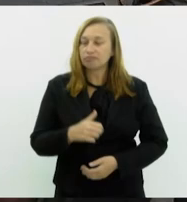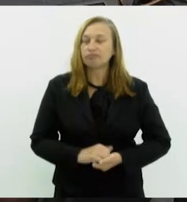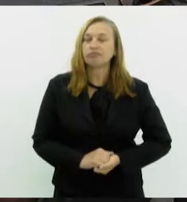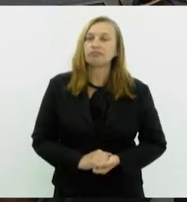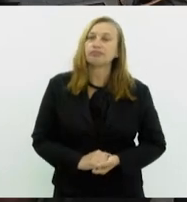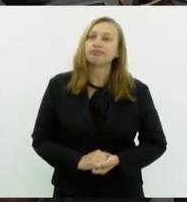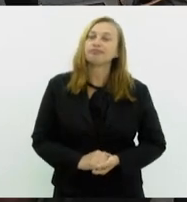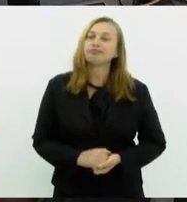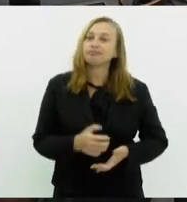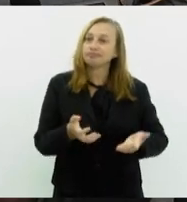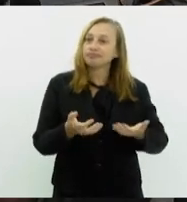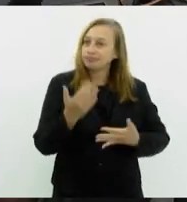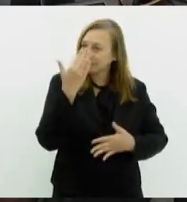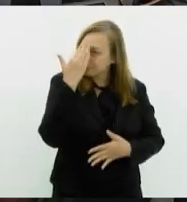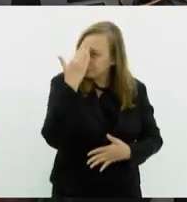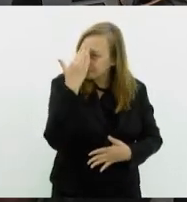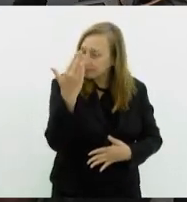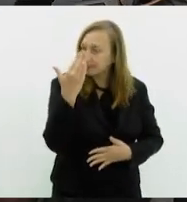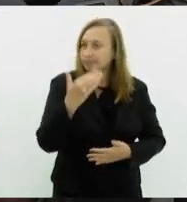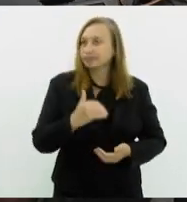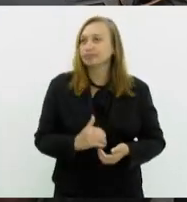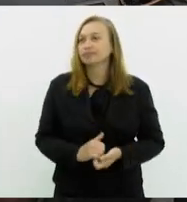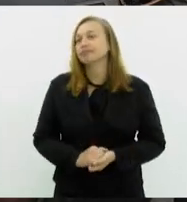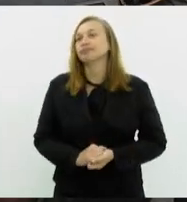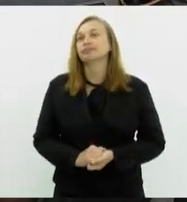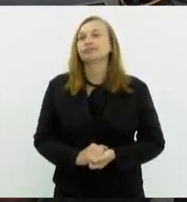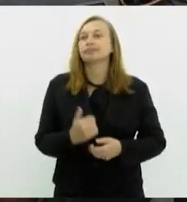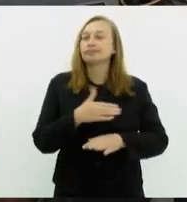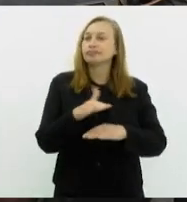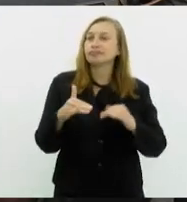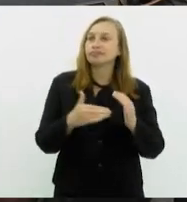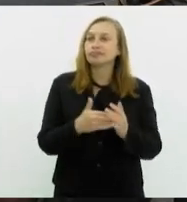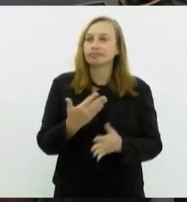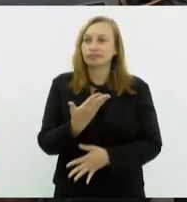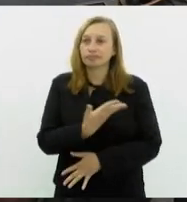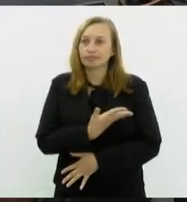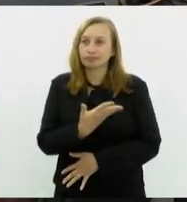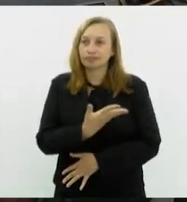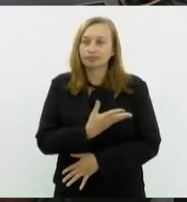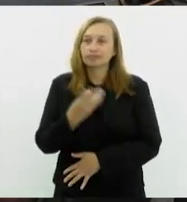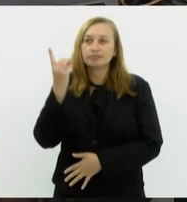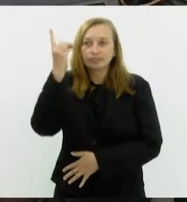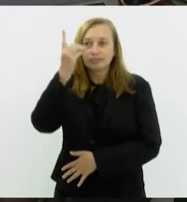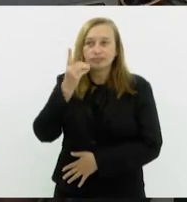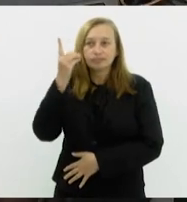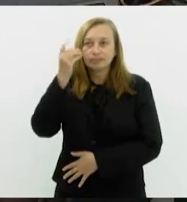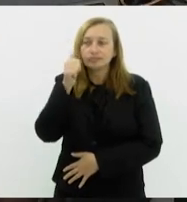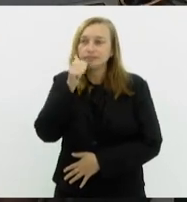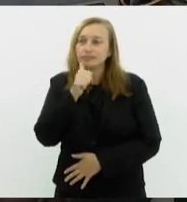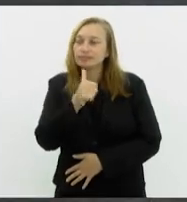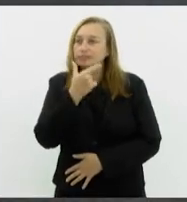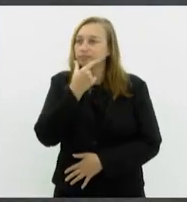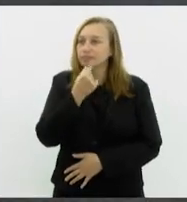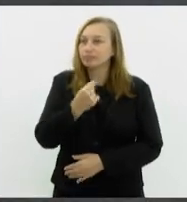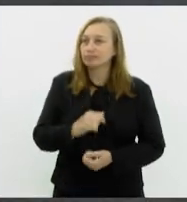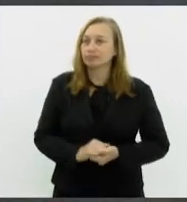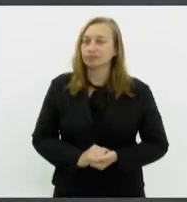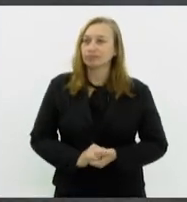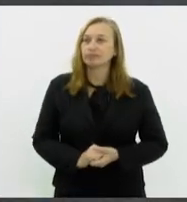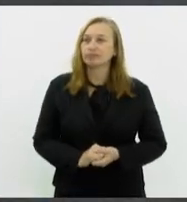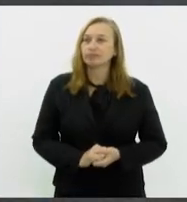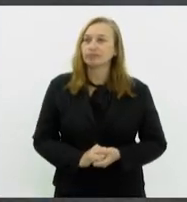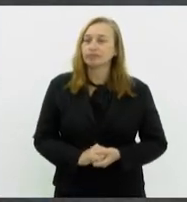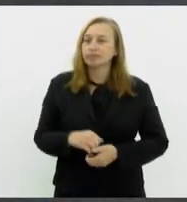queria agradecer todos os colegas, deputados e deputadas, por onde